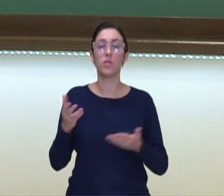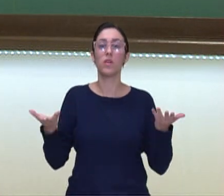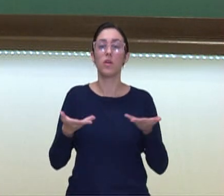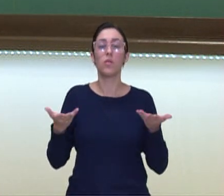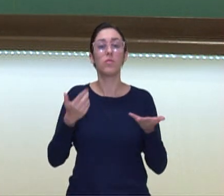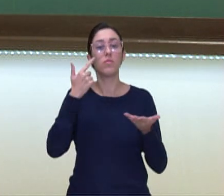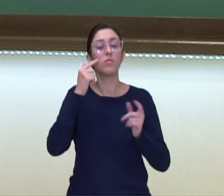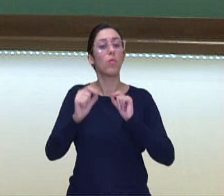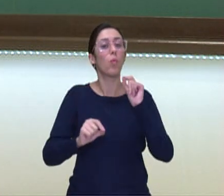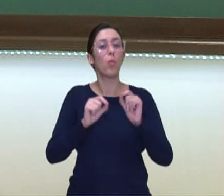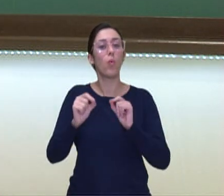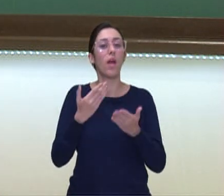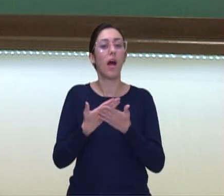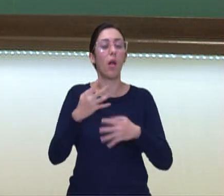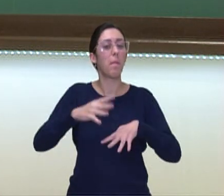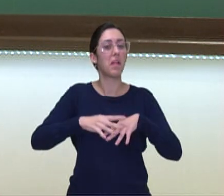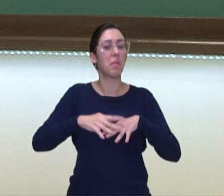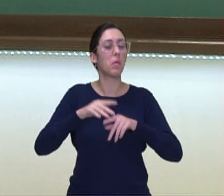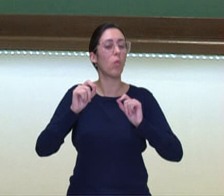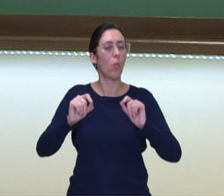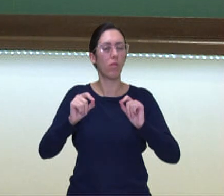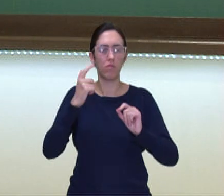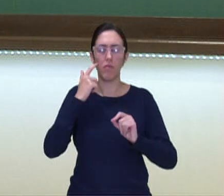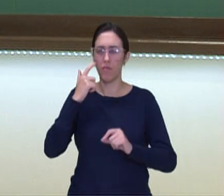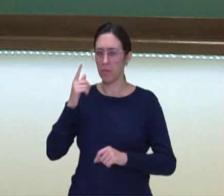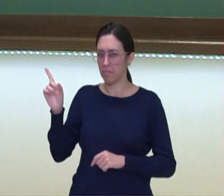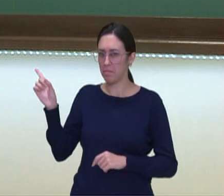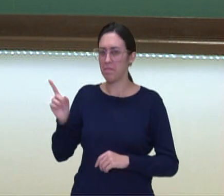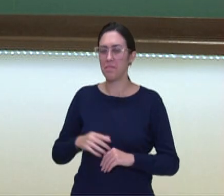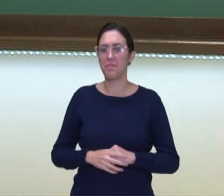temos na aula de matemática hoje. Dá uma olhadinha comigo.